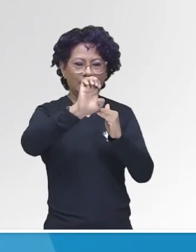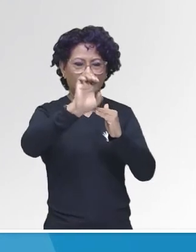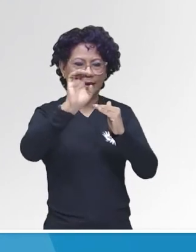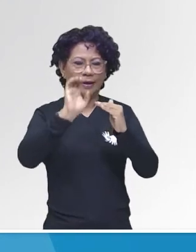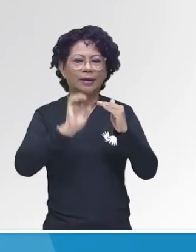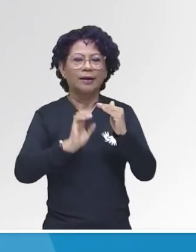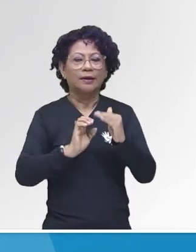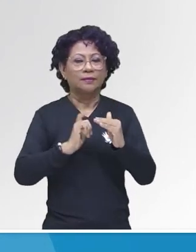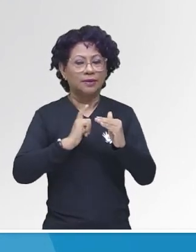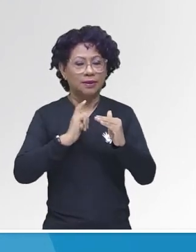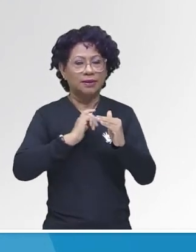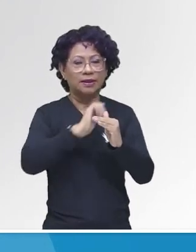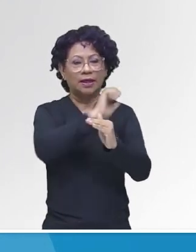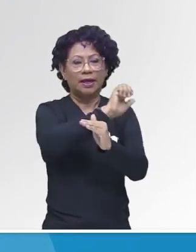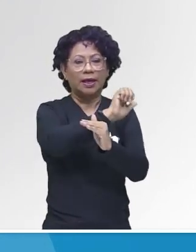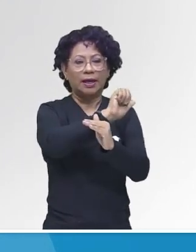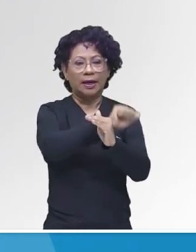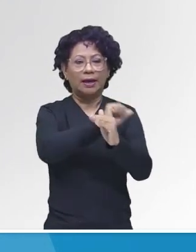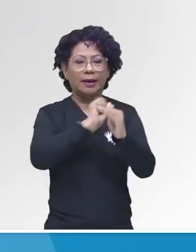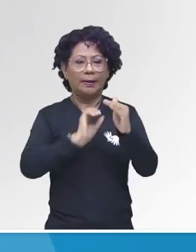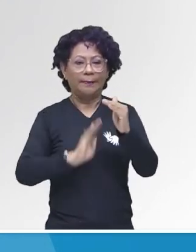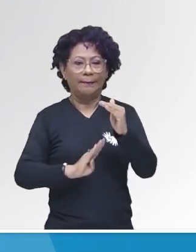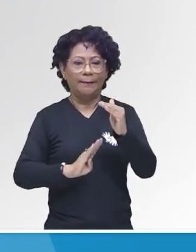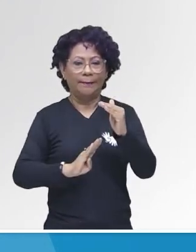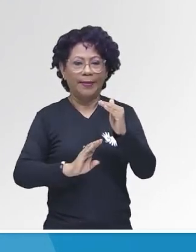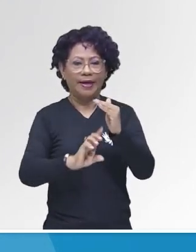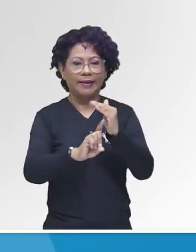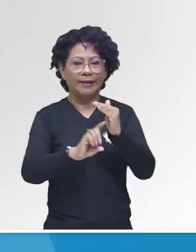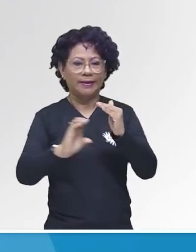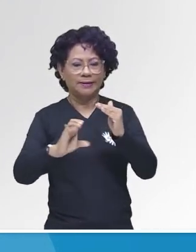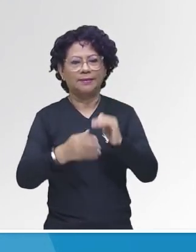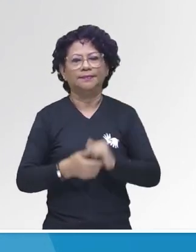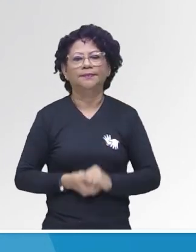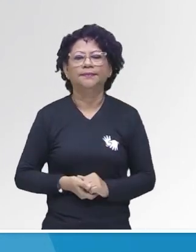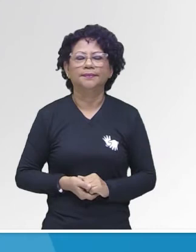vértice chamado aí de E, tá? Vamos ver então nossas perguntas.